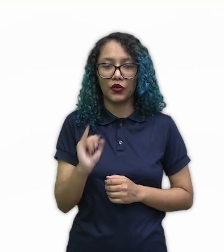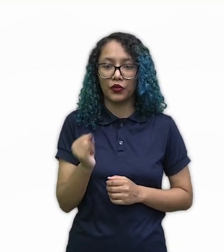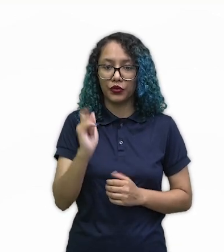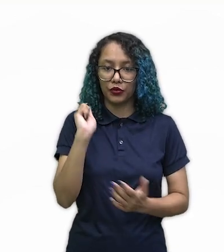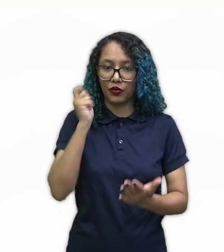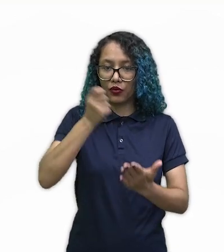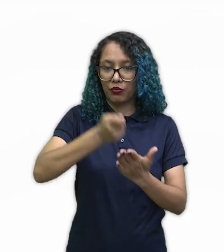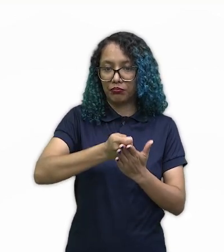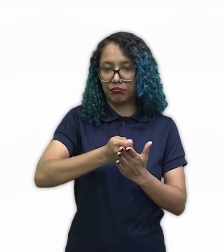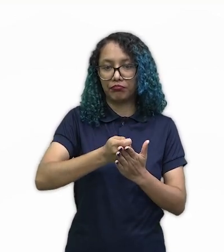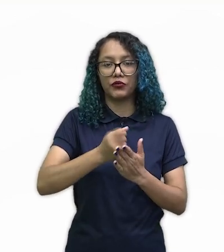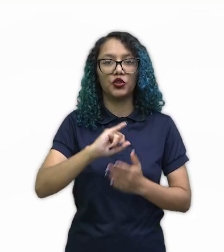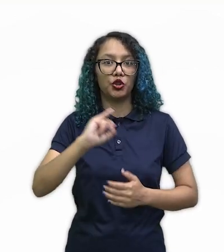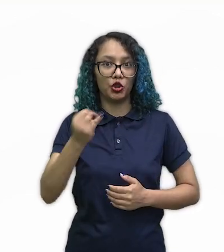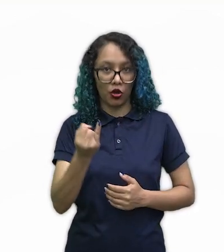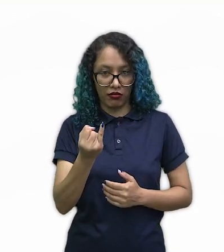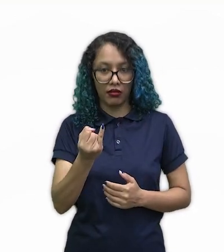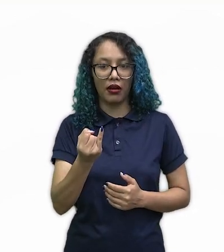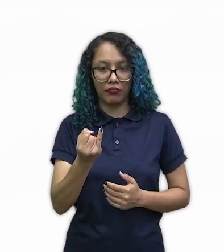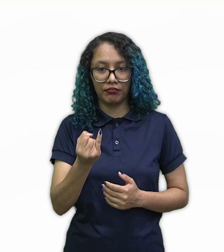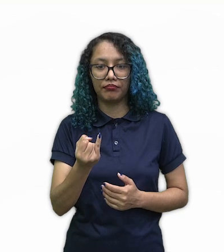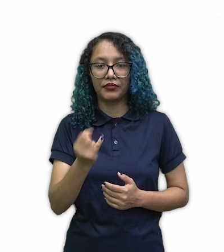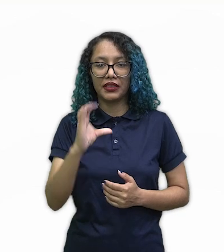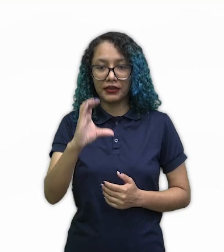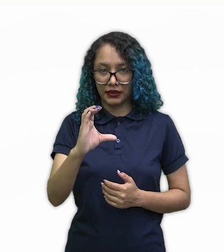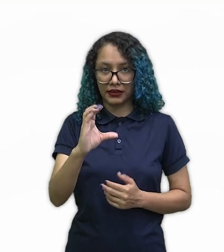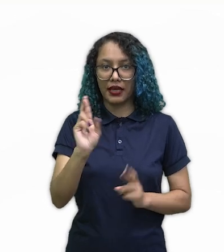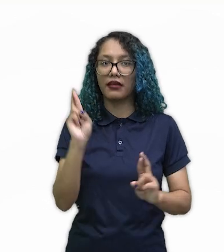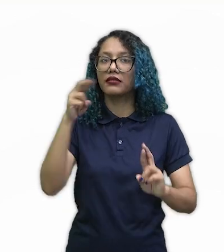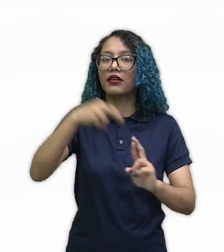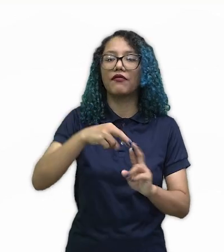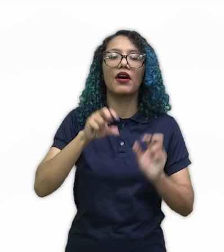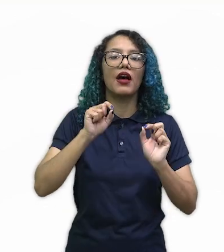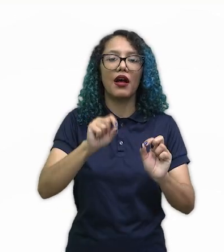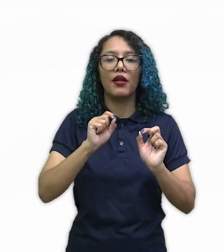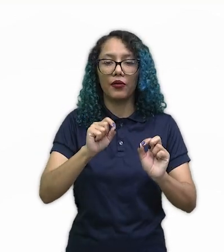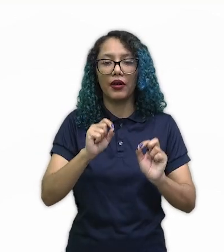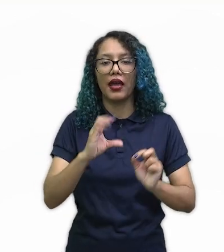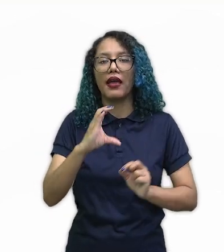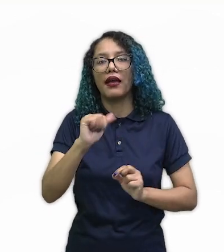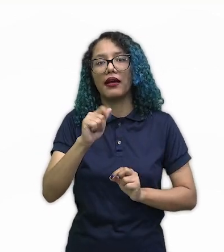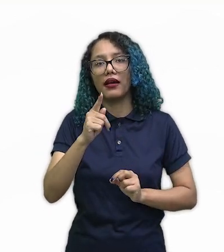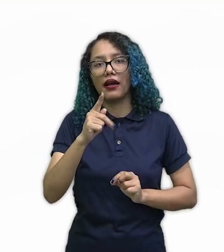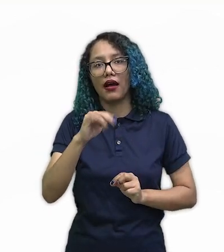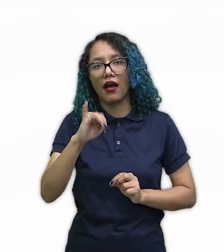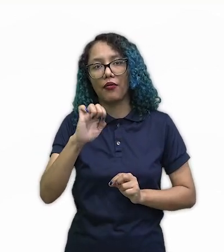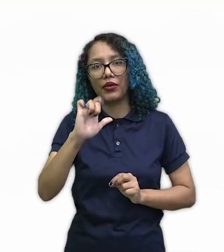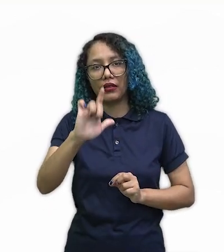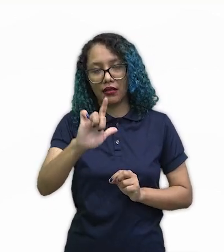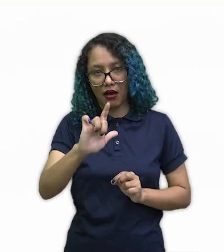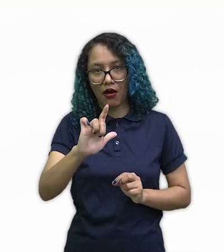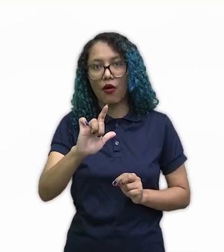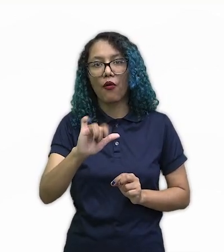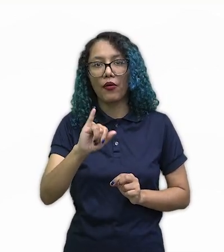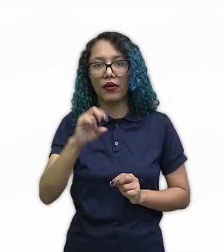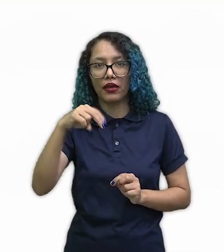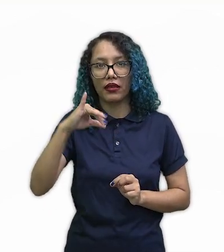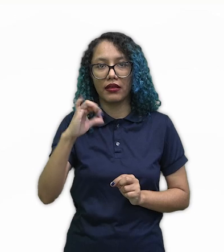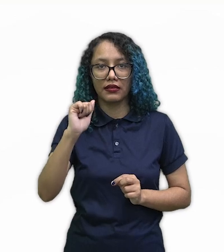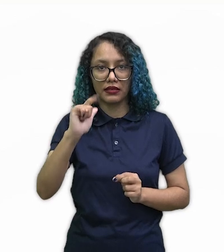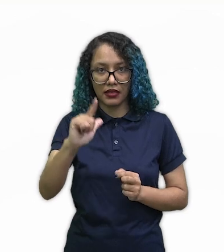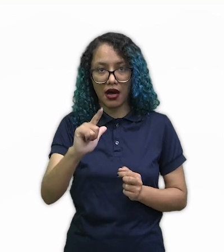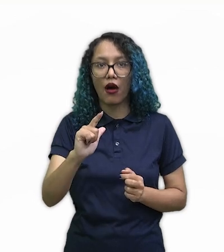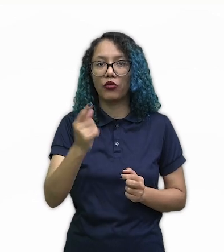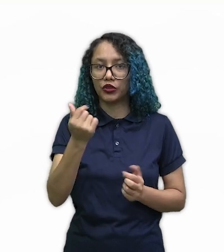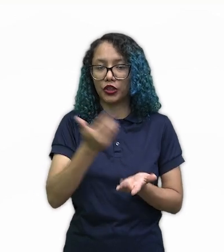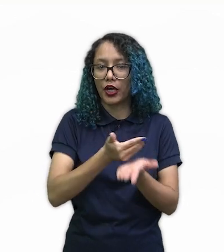pagos, tá? O J. O C é justamente o capital inicial que você vai colocar nessa